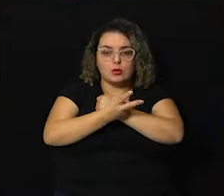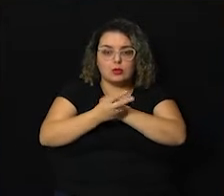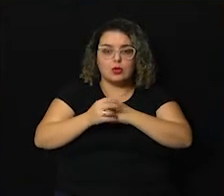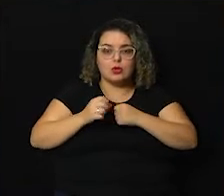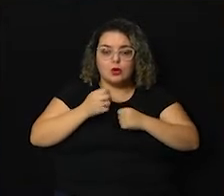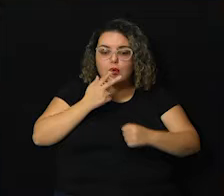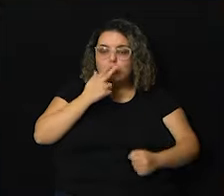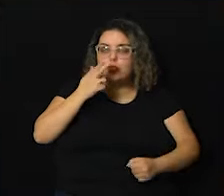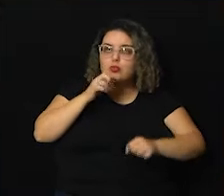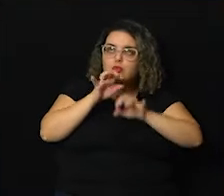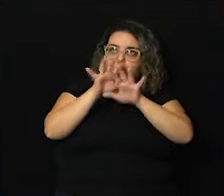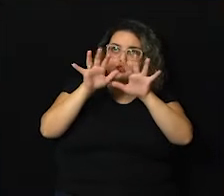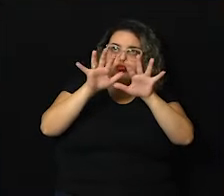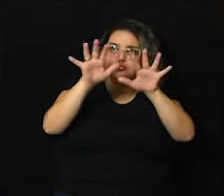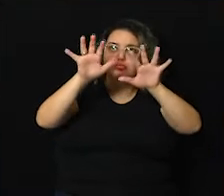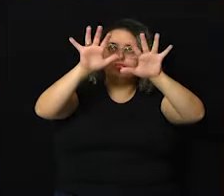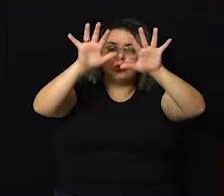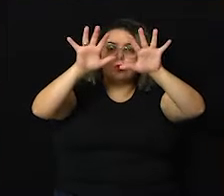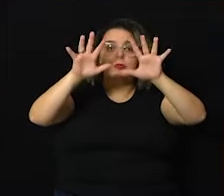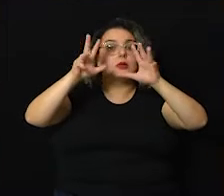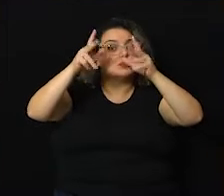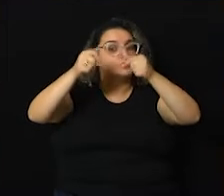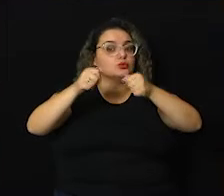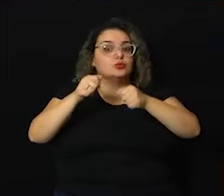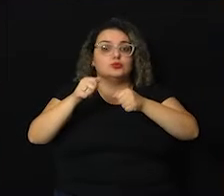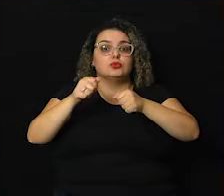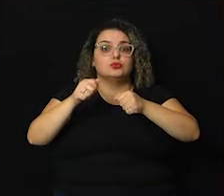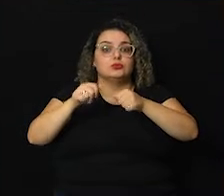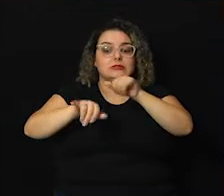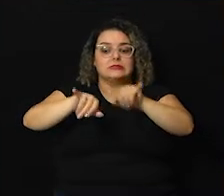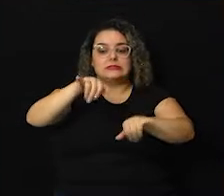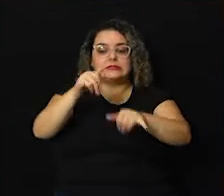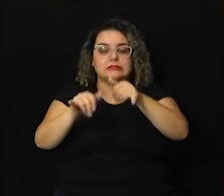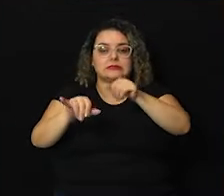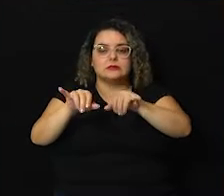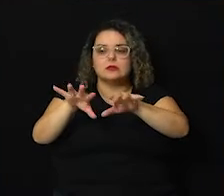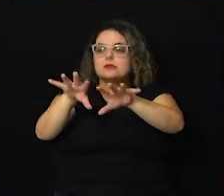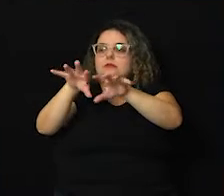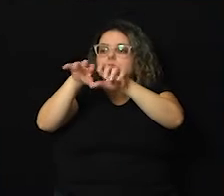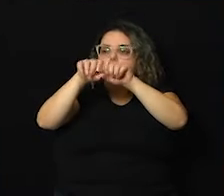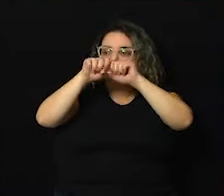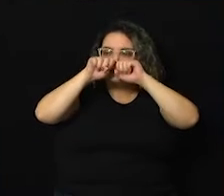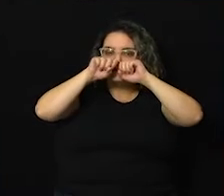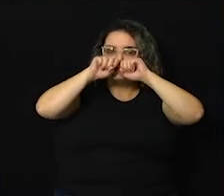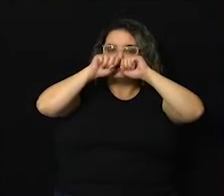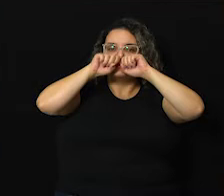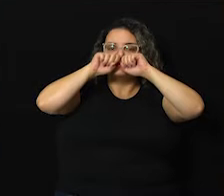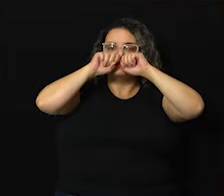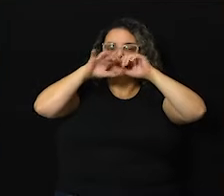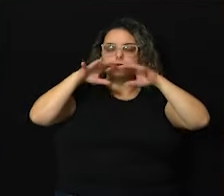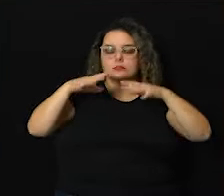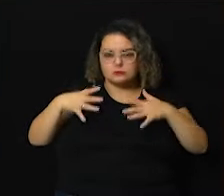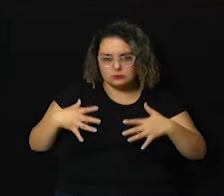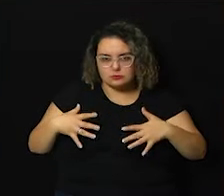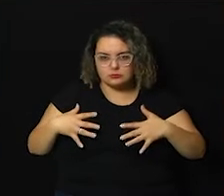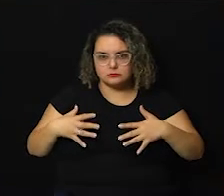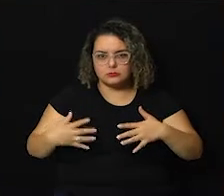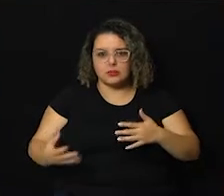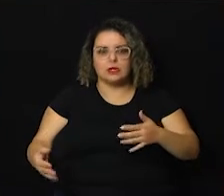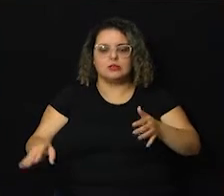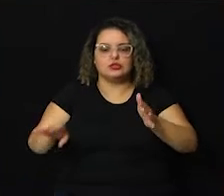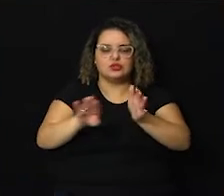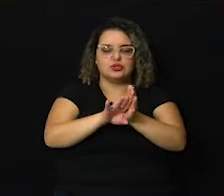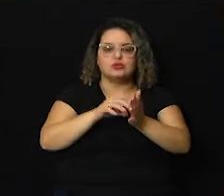fumaça do cigarro, não é? Mas as toxinas que circulam quando a gente inala a fumaça, que ganham a